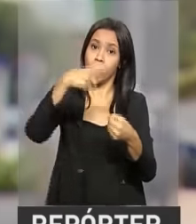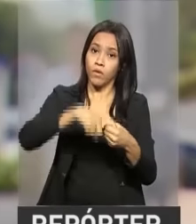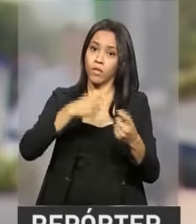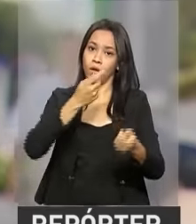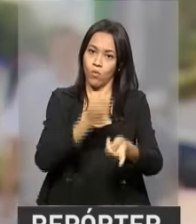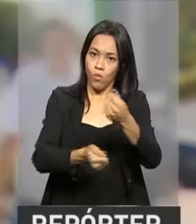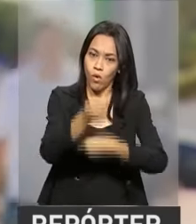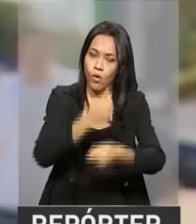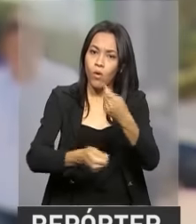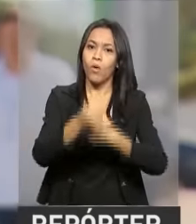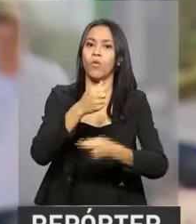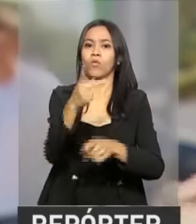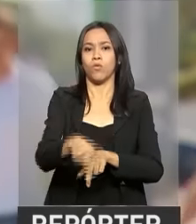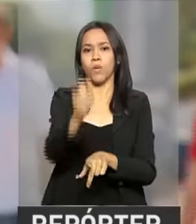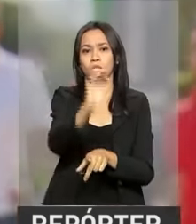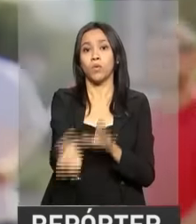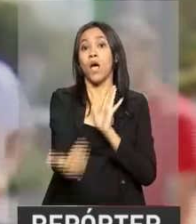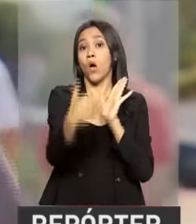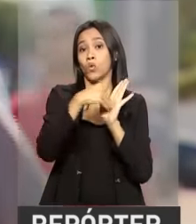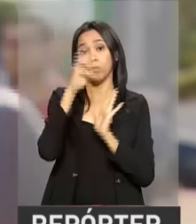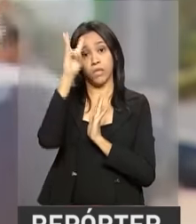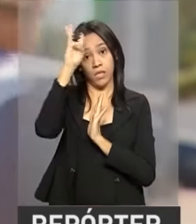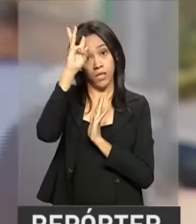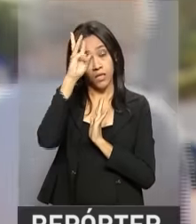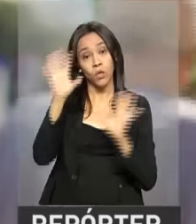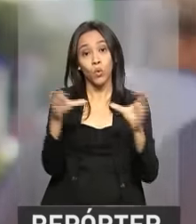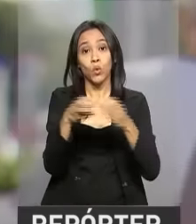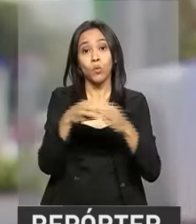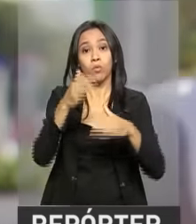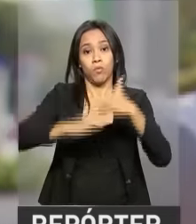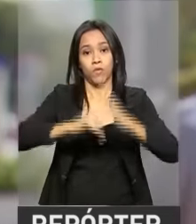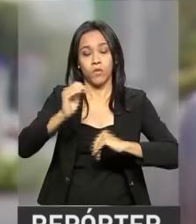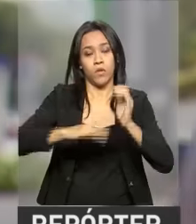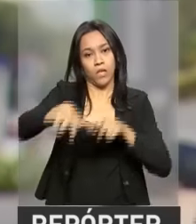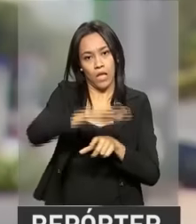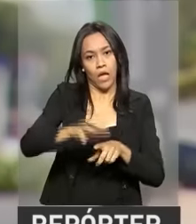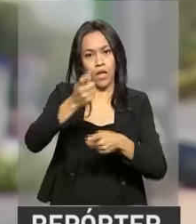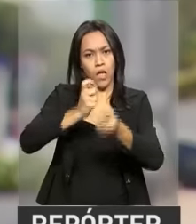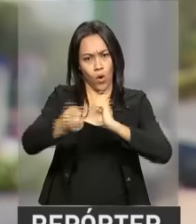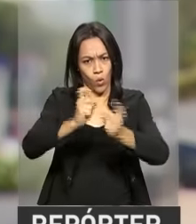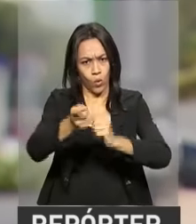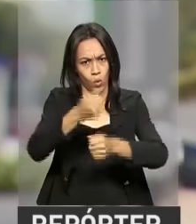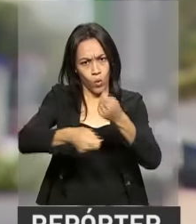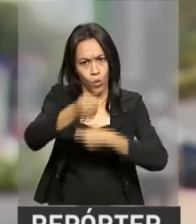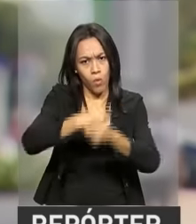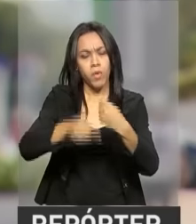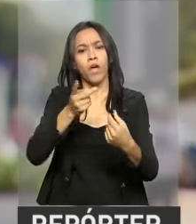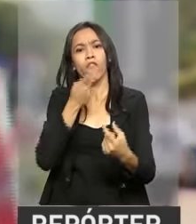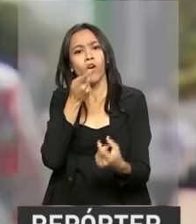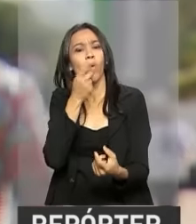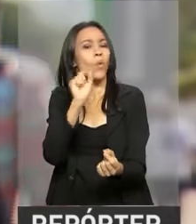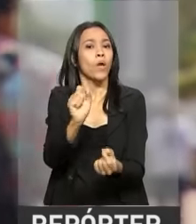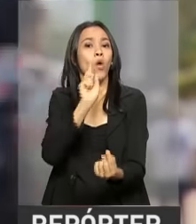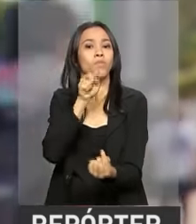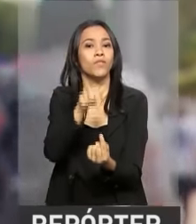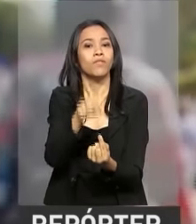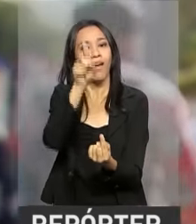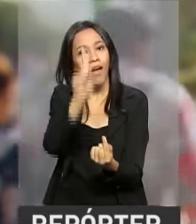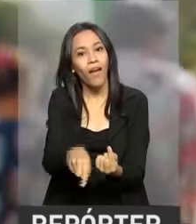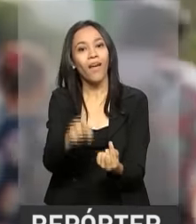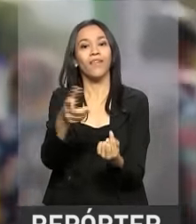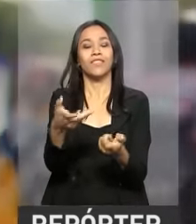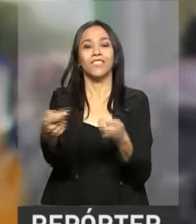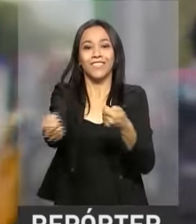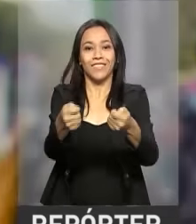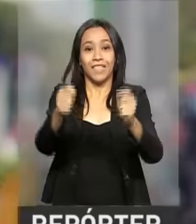Brasil na última terça-feira a equipe econômica do governo anunciou medidas que tem como objetivo justamente conter